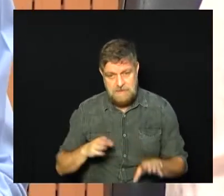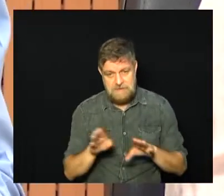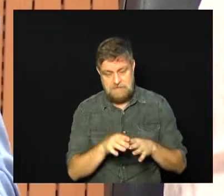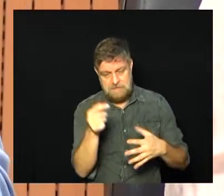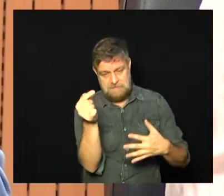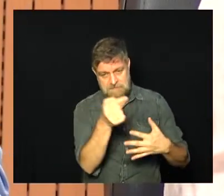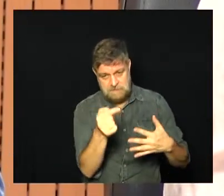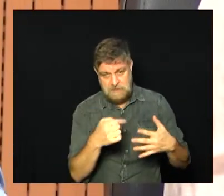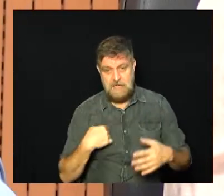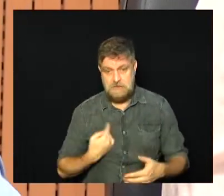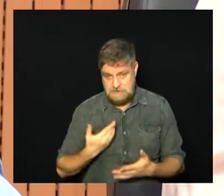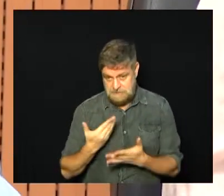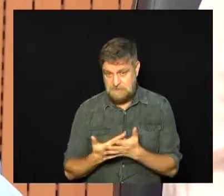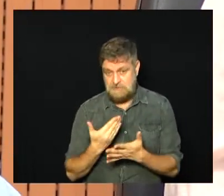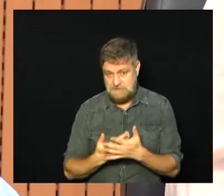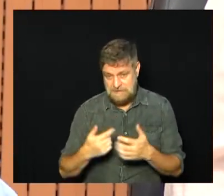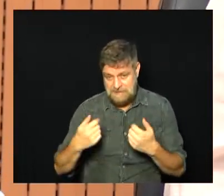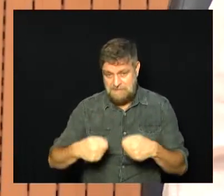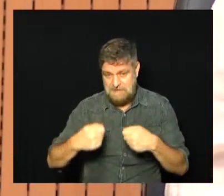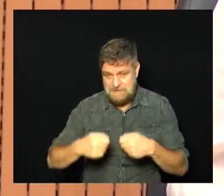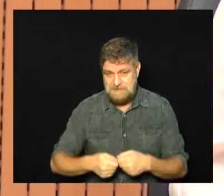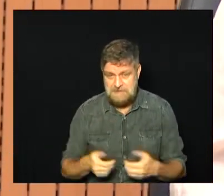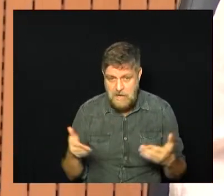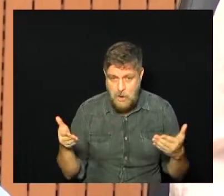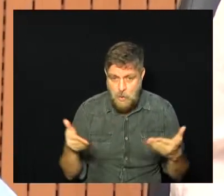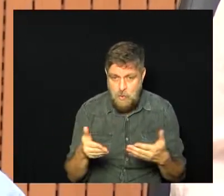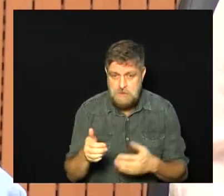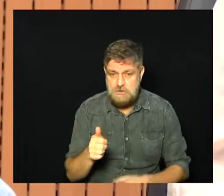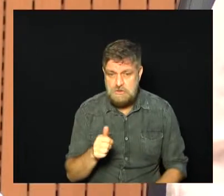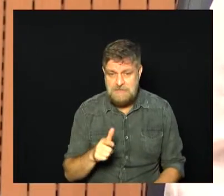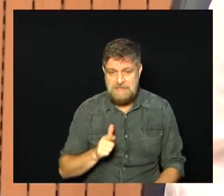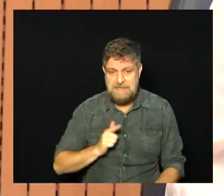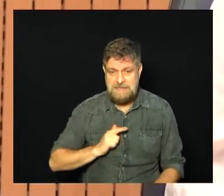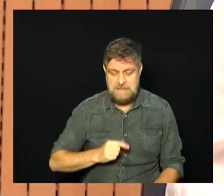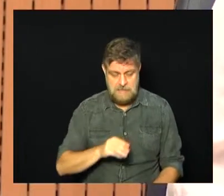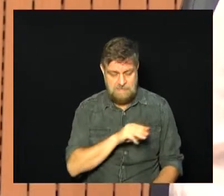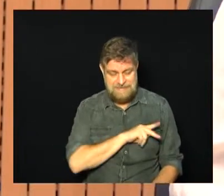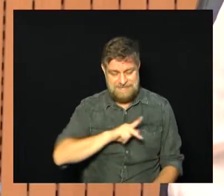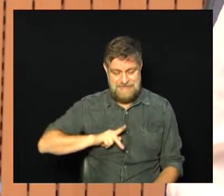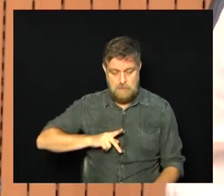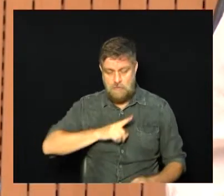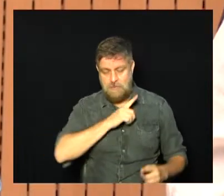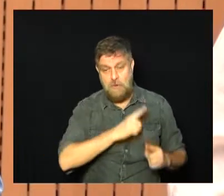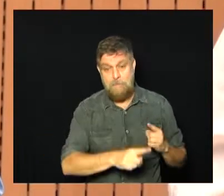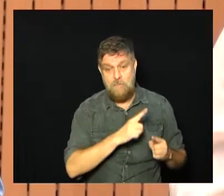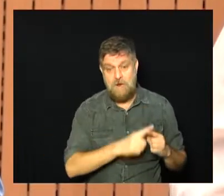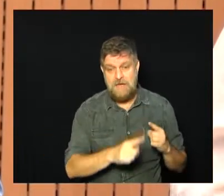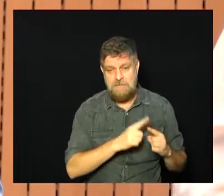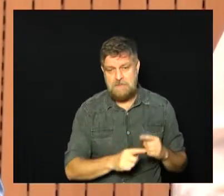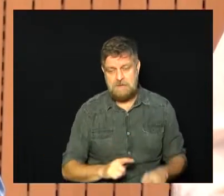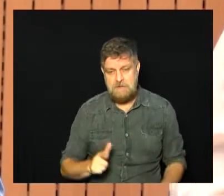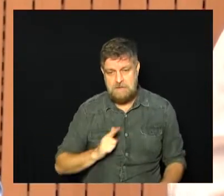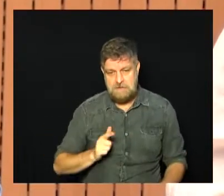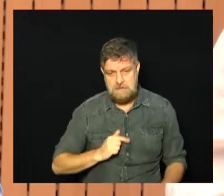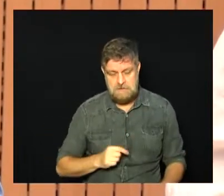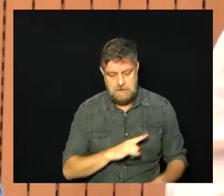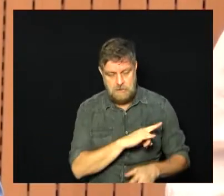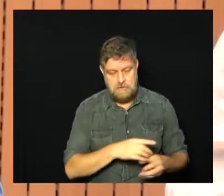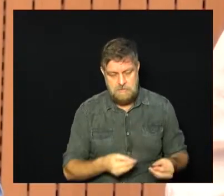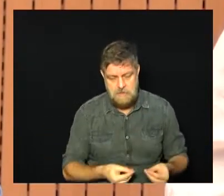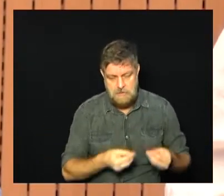uma coisa que a gente precisa estudar, porque existe hoje uma proibição do Ministério Público de novas concessões